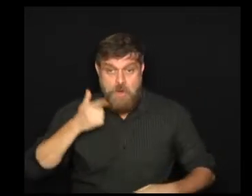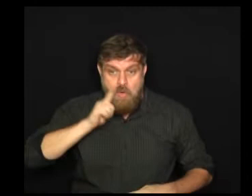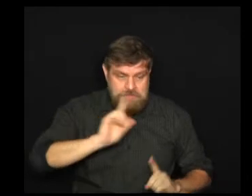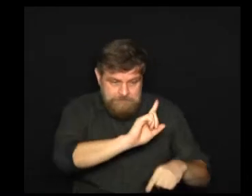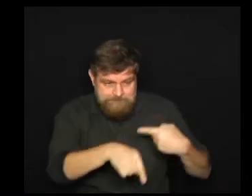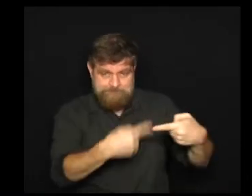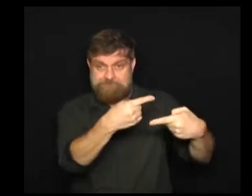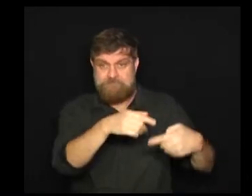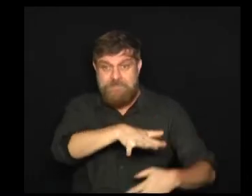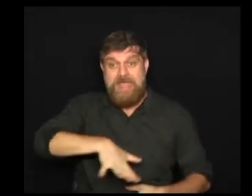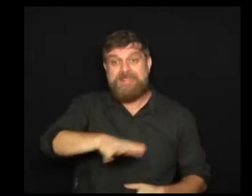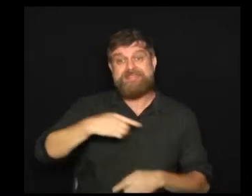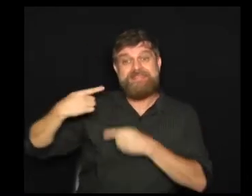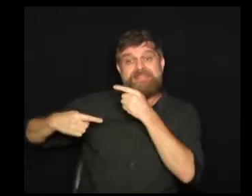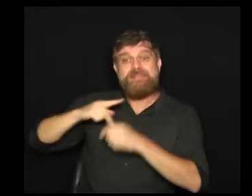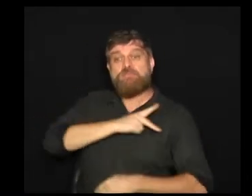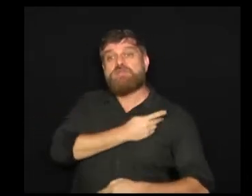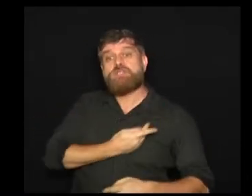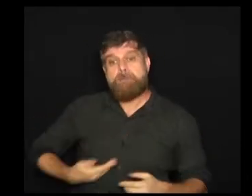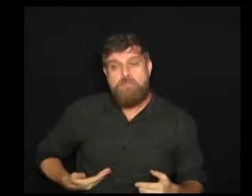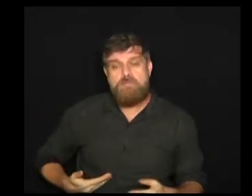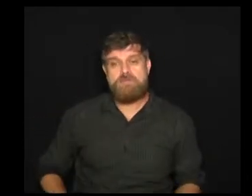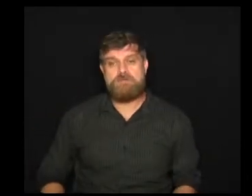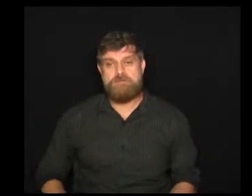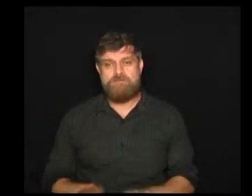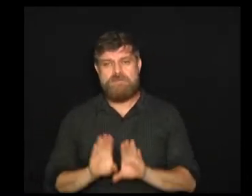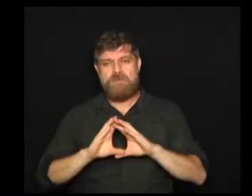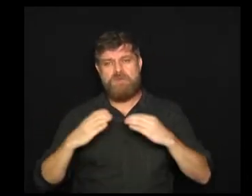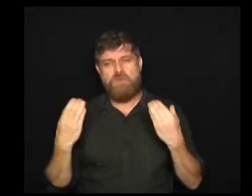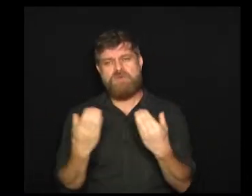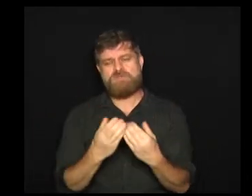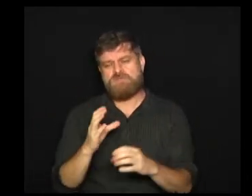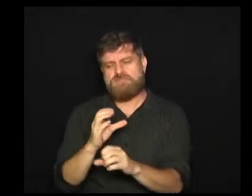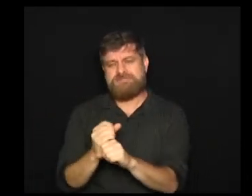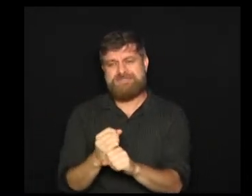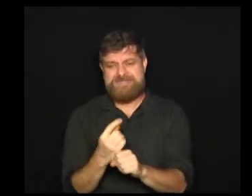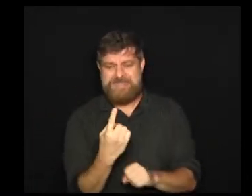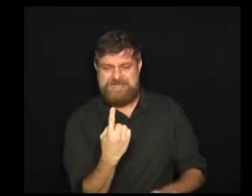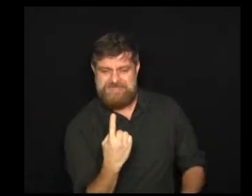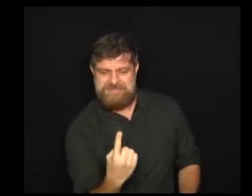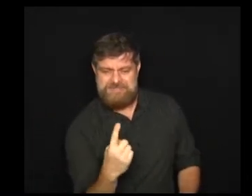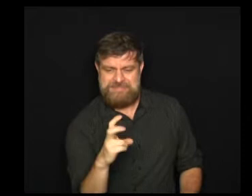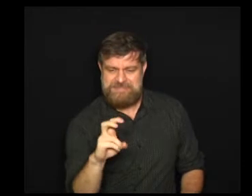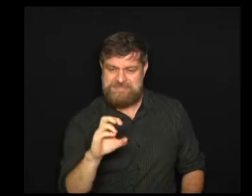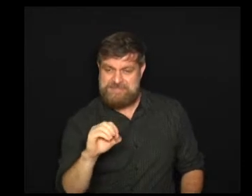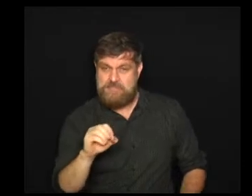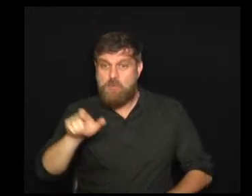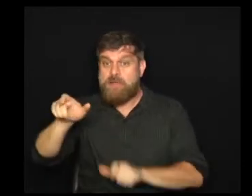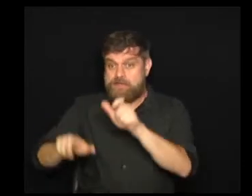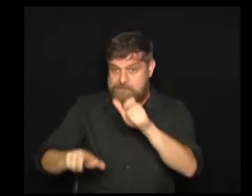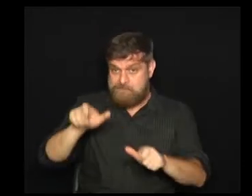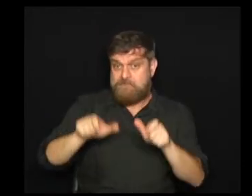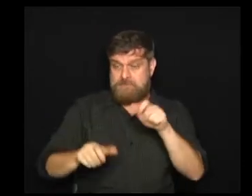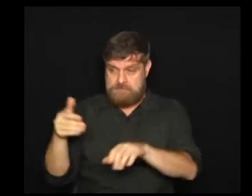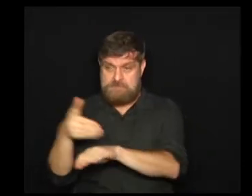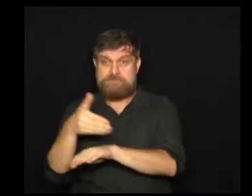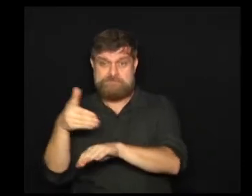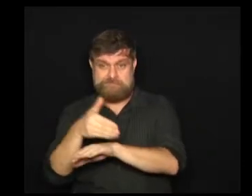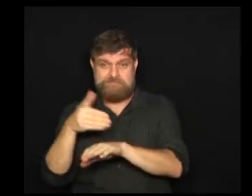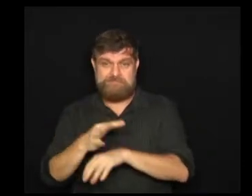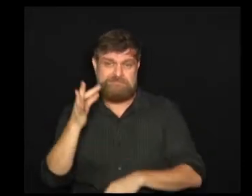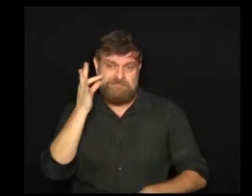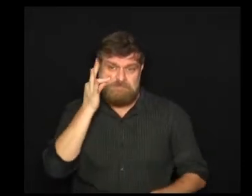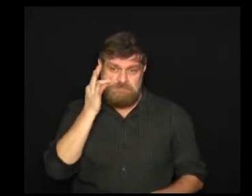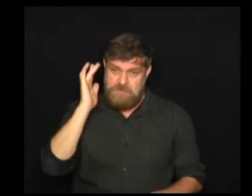políticas públicas também. E tivemos na conferência aproximadamente 150 participantes, né? É um número, eu acho que poderia ter